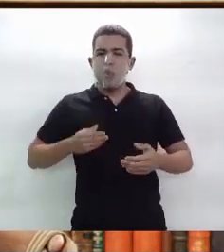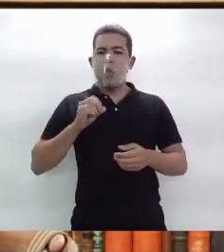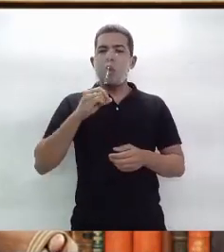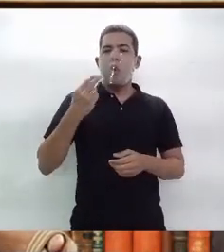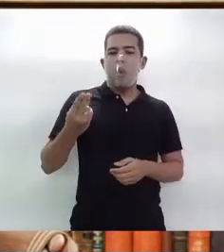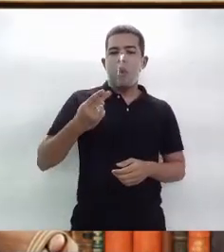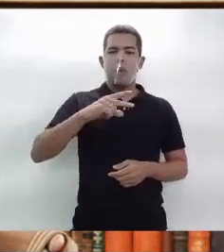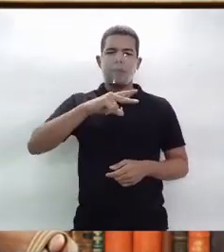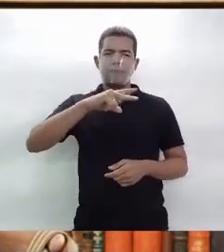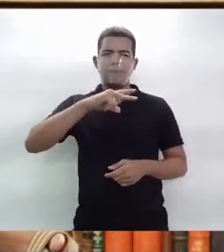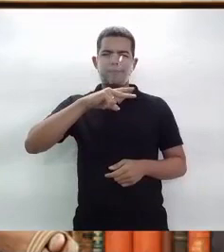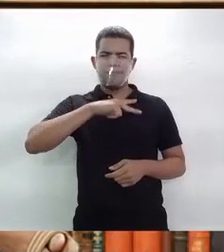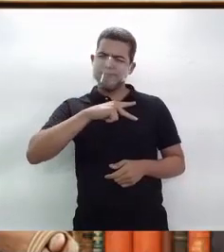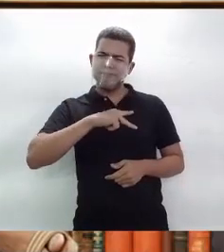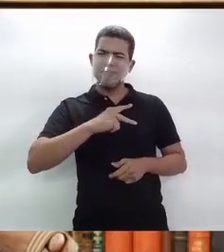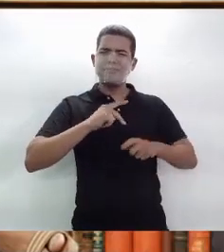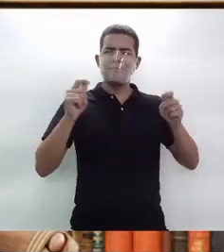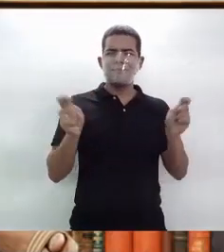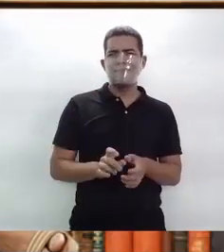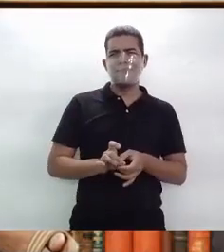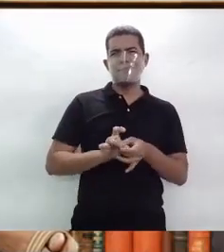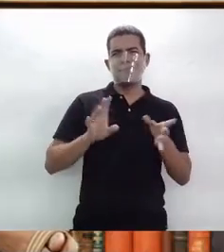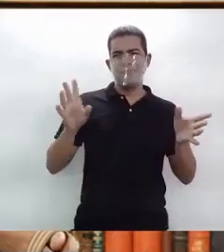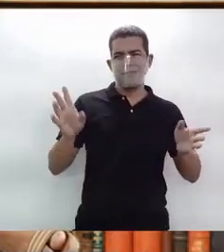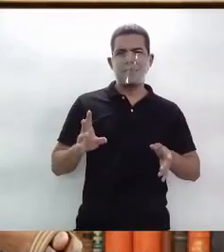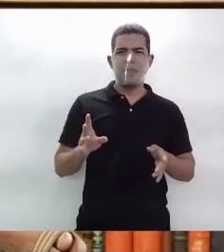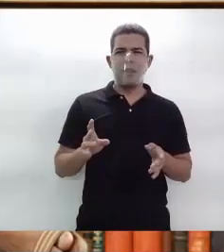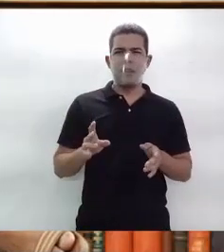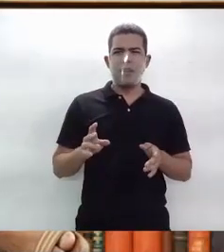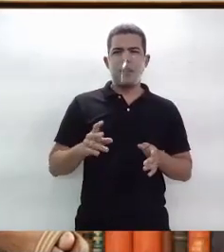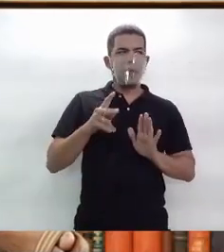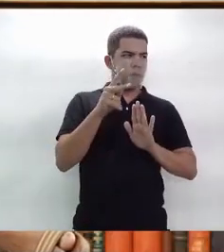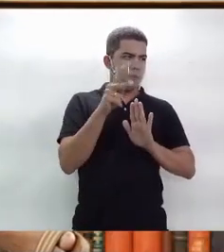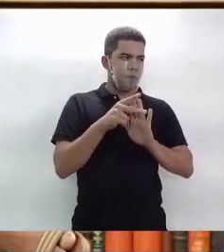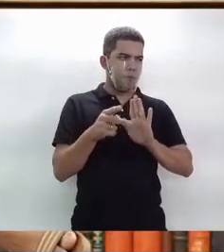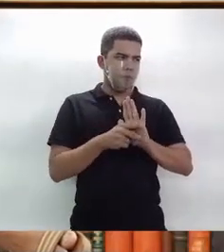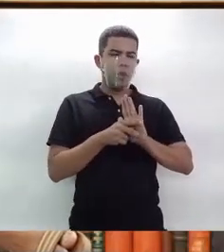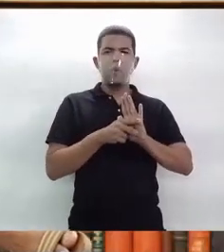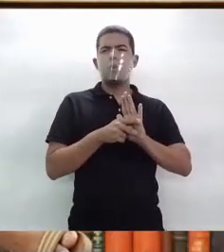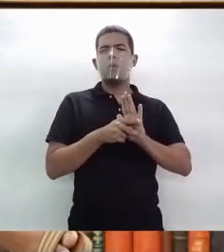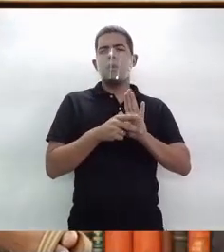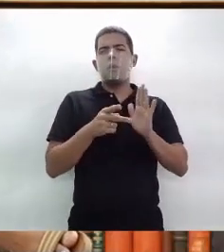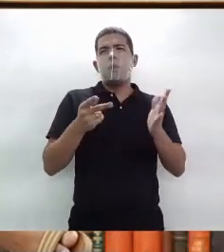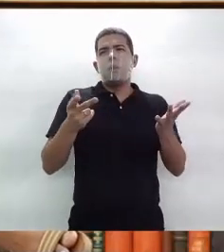privadas, eles permitam que esses projetos sejam